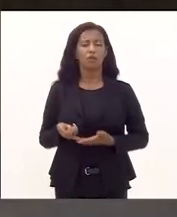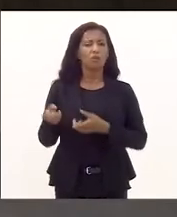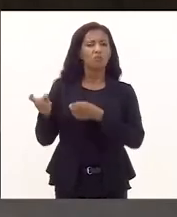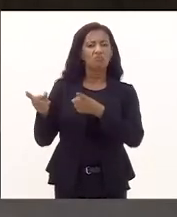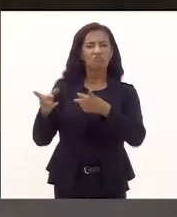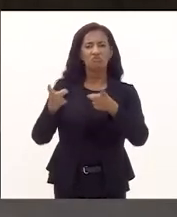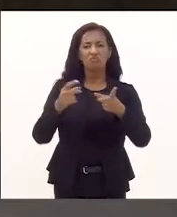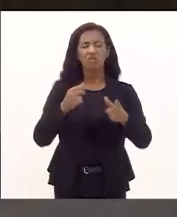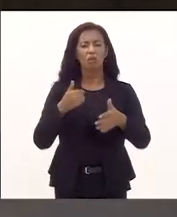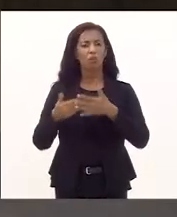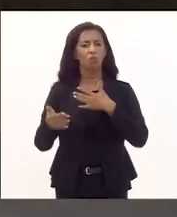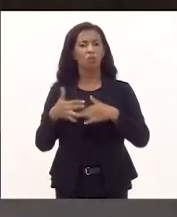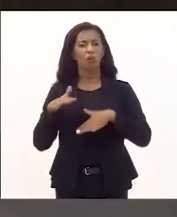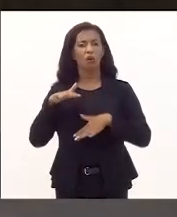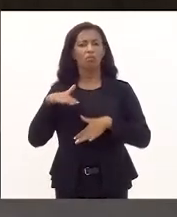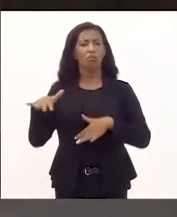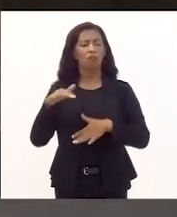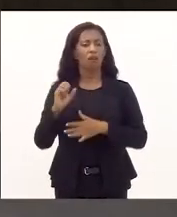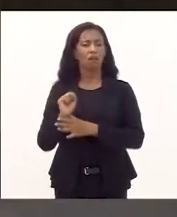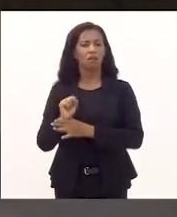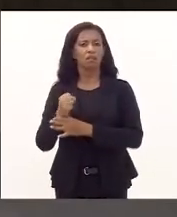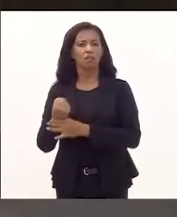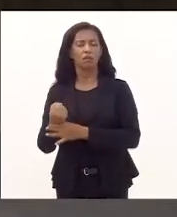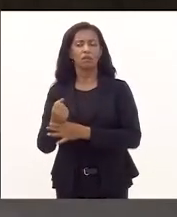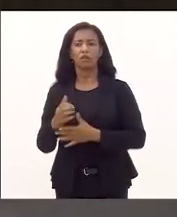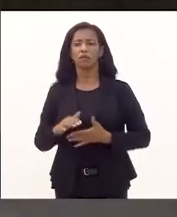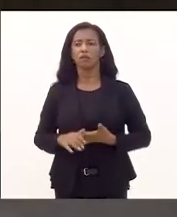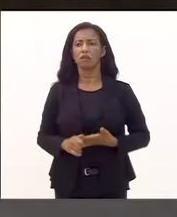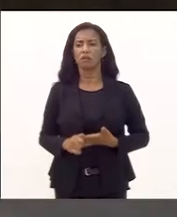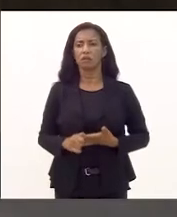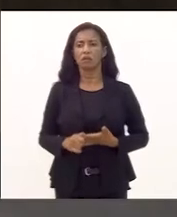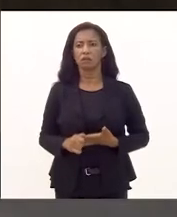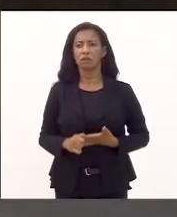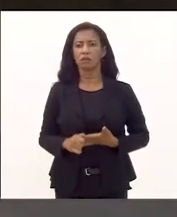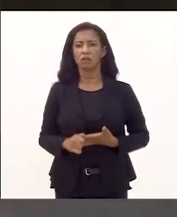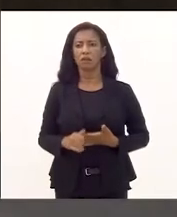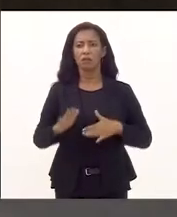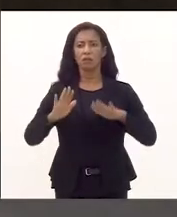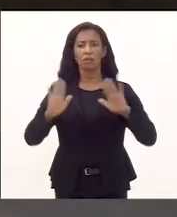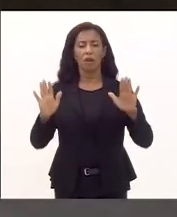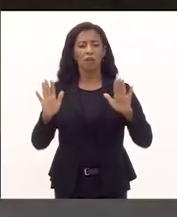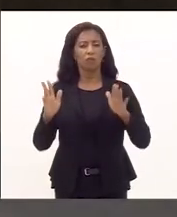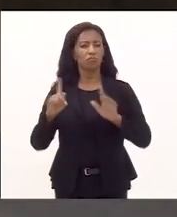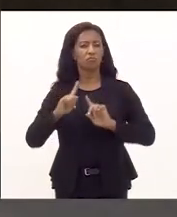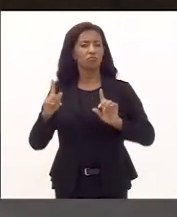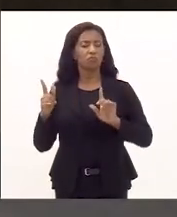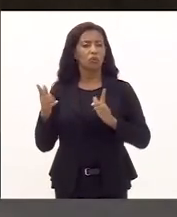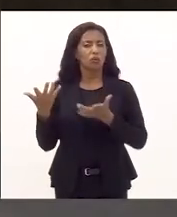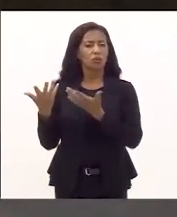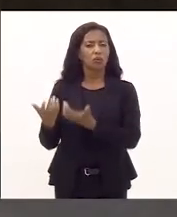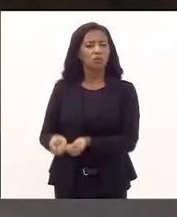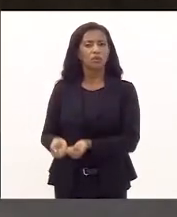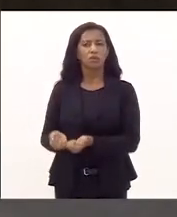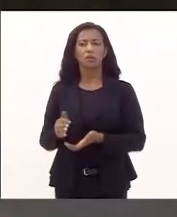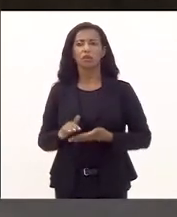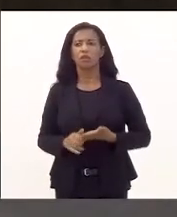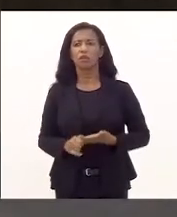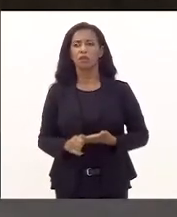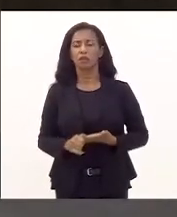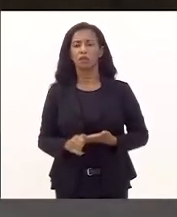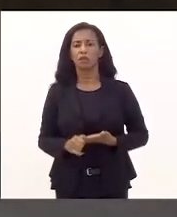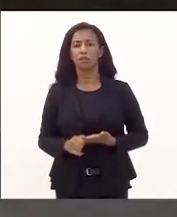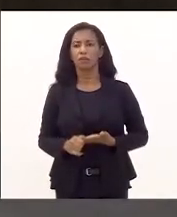ela quiser na área da segurança pública. Mas não permite que ela faça